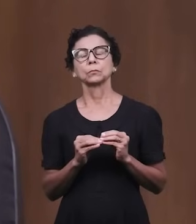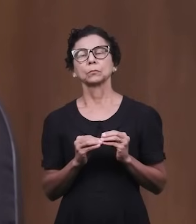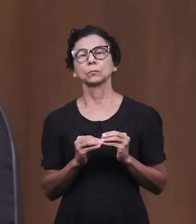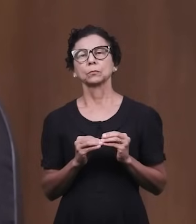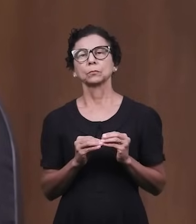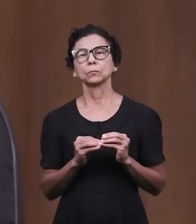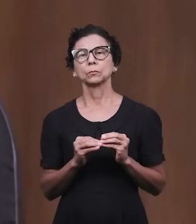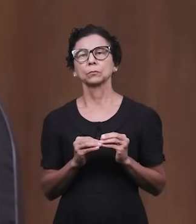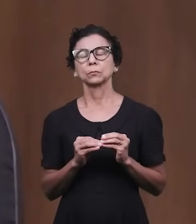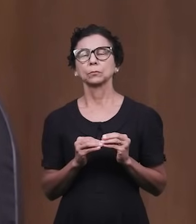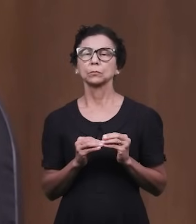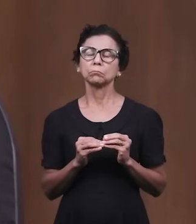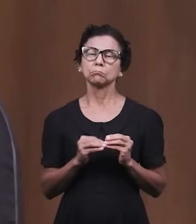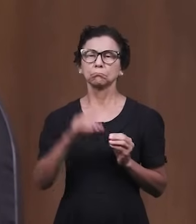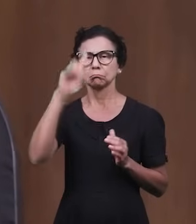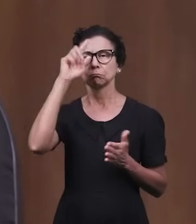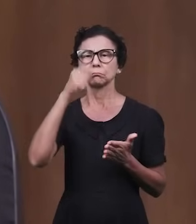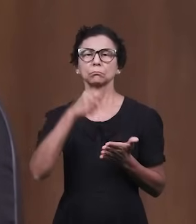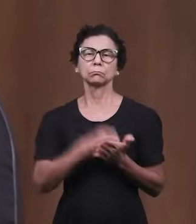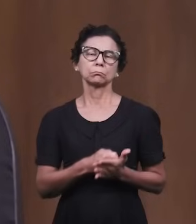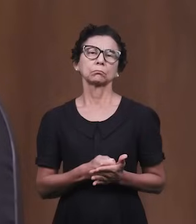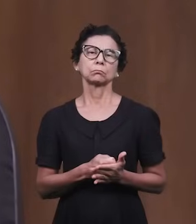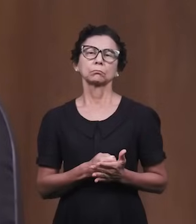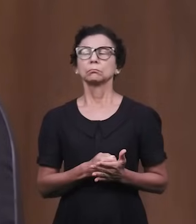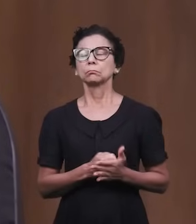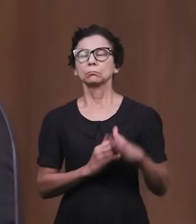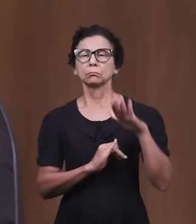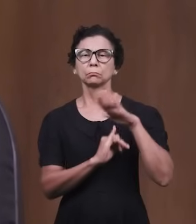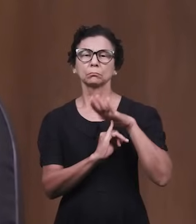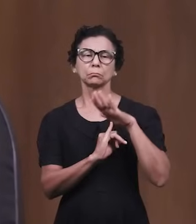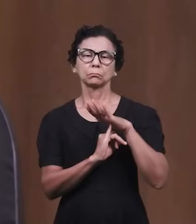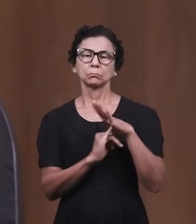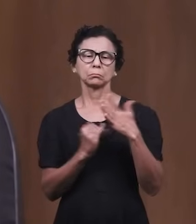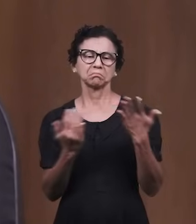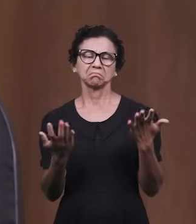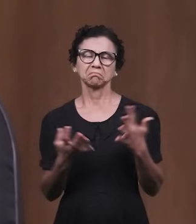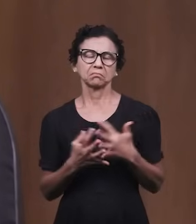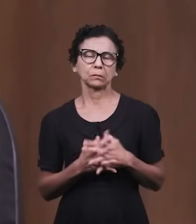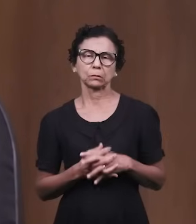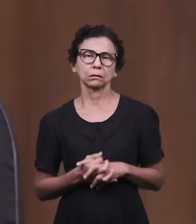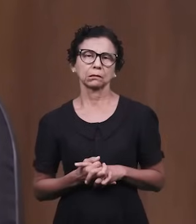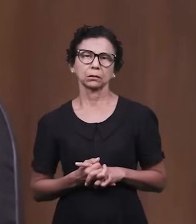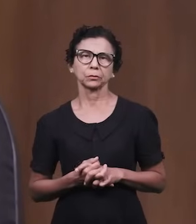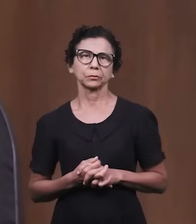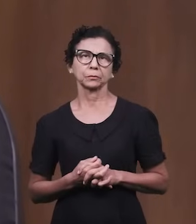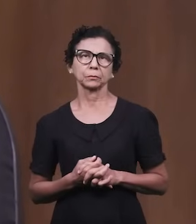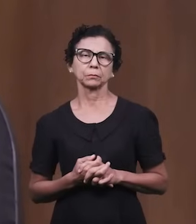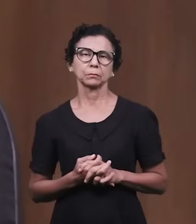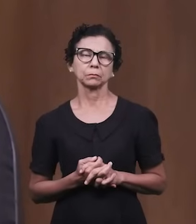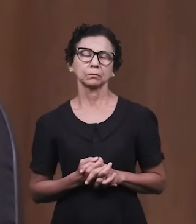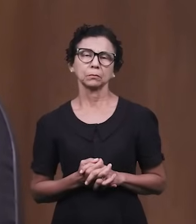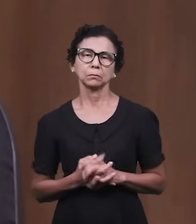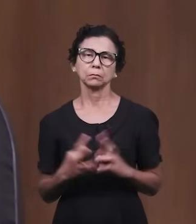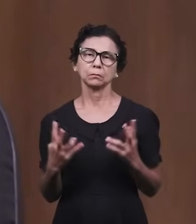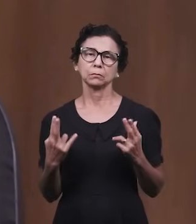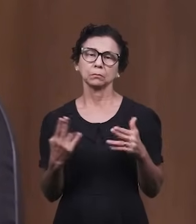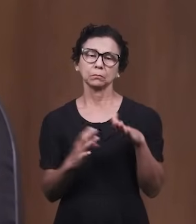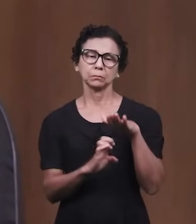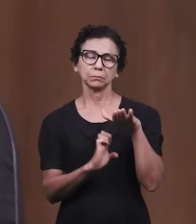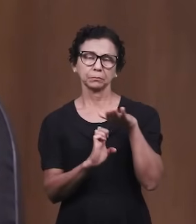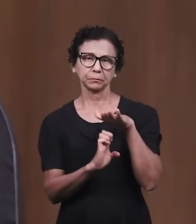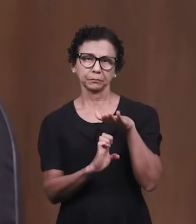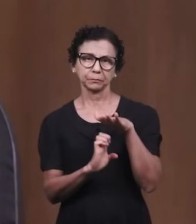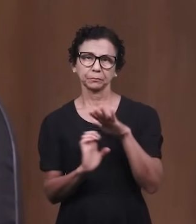como se fosse uma entidade, não é, daquilo que existe por aí, ou até uma empresa. Esse é